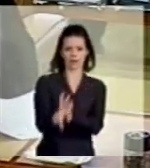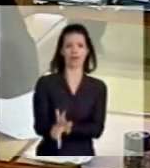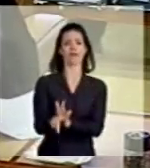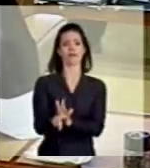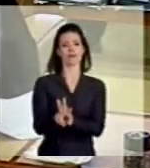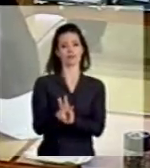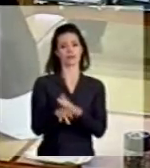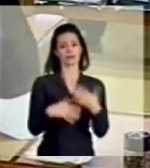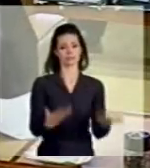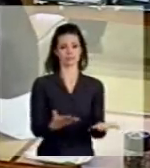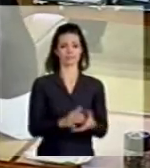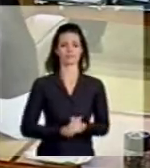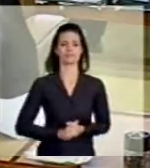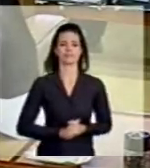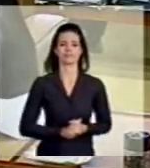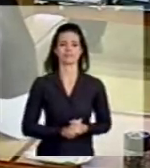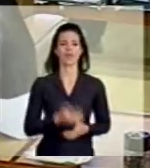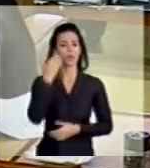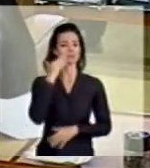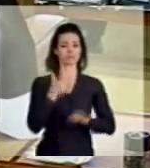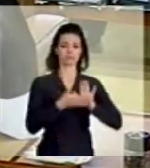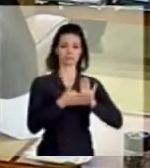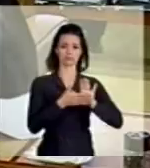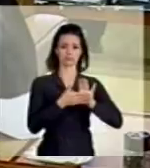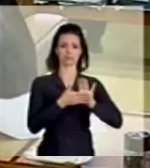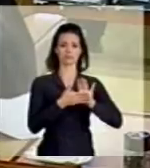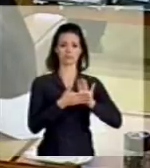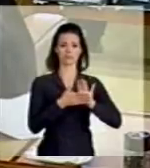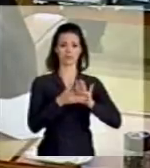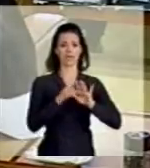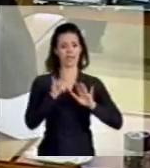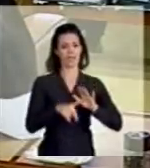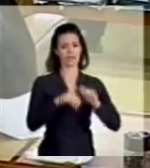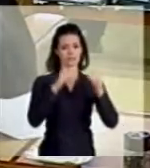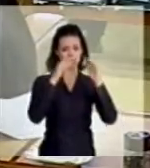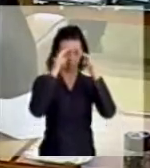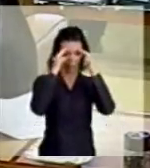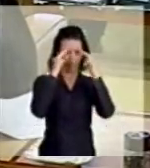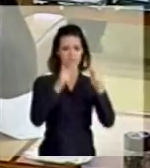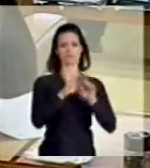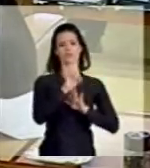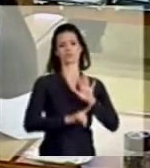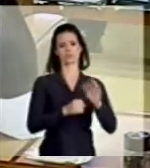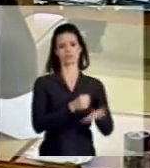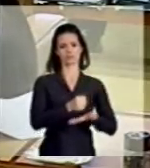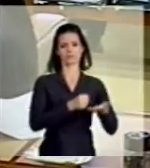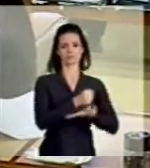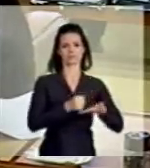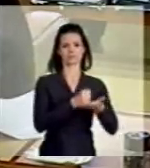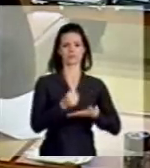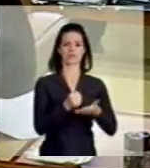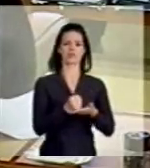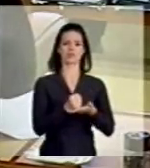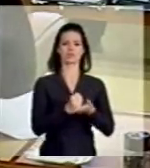sobre a origem dos atos. Entendo que essa proposta, a um só tempo, atende ao direito fundamental subjetivo à alteração de prenome de gênero